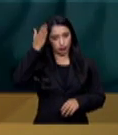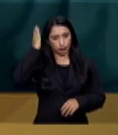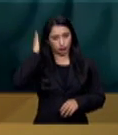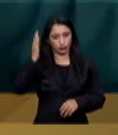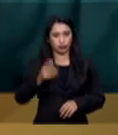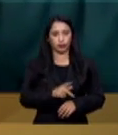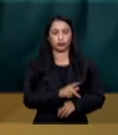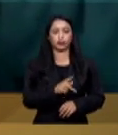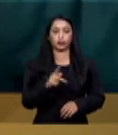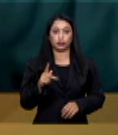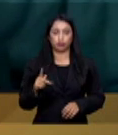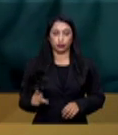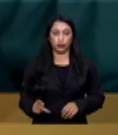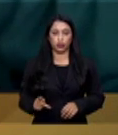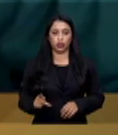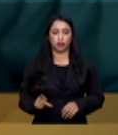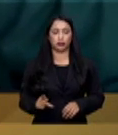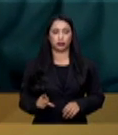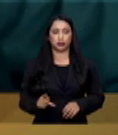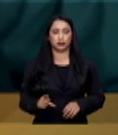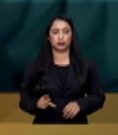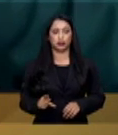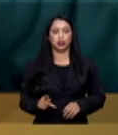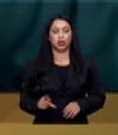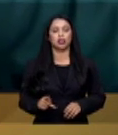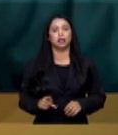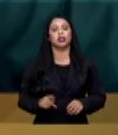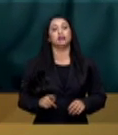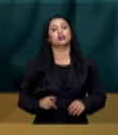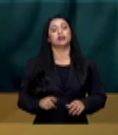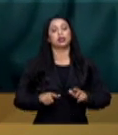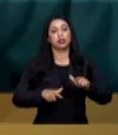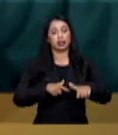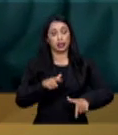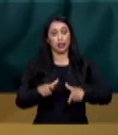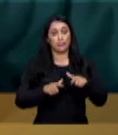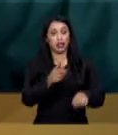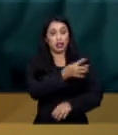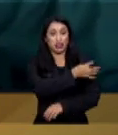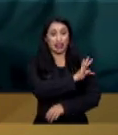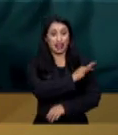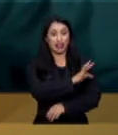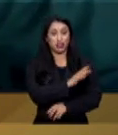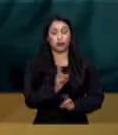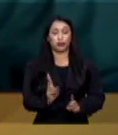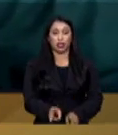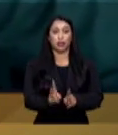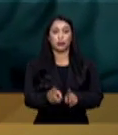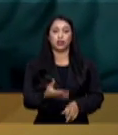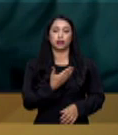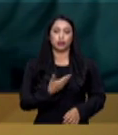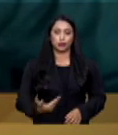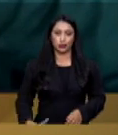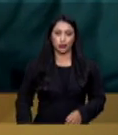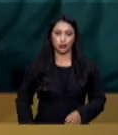Presidente, cargos técnicos, considerada atividade permanente do